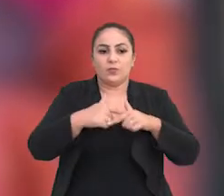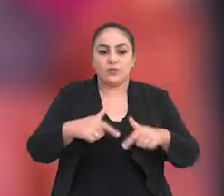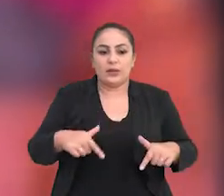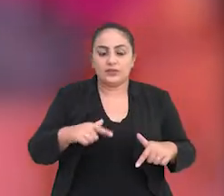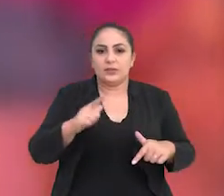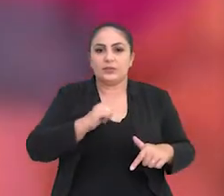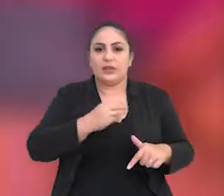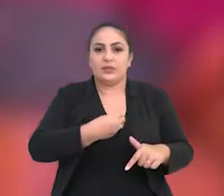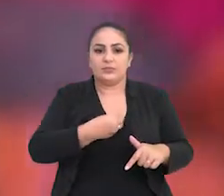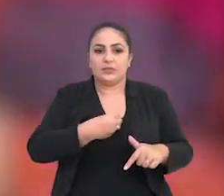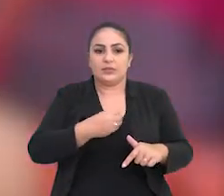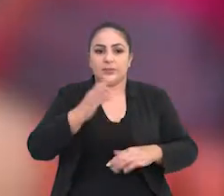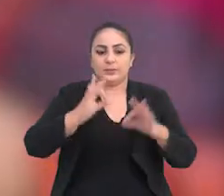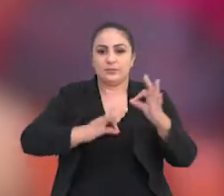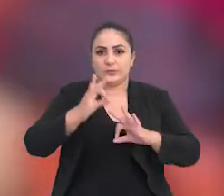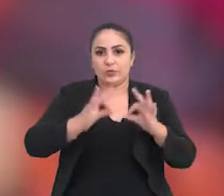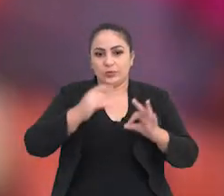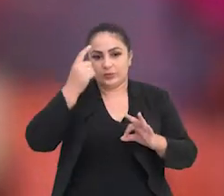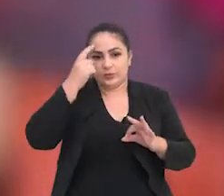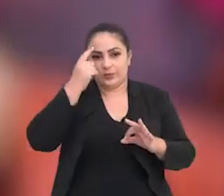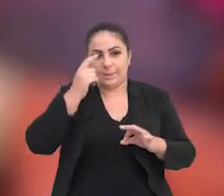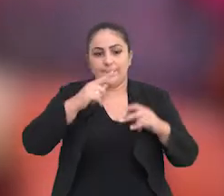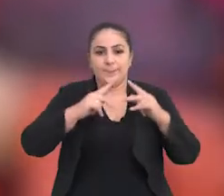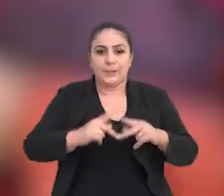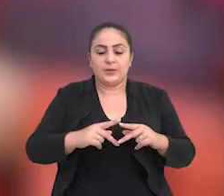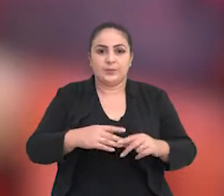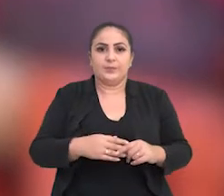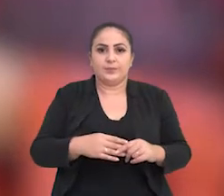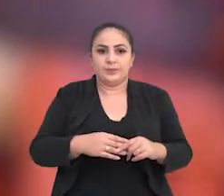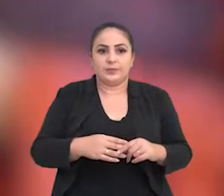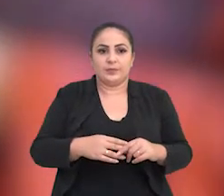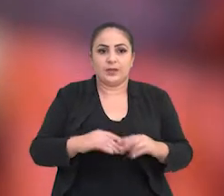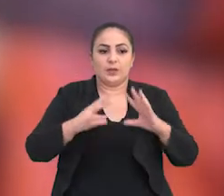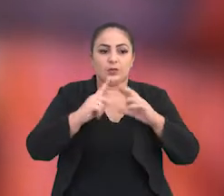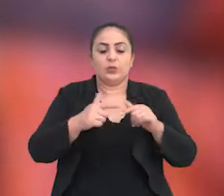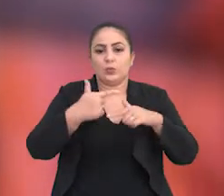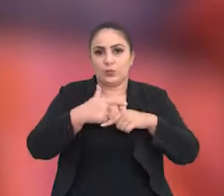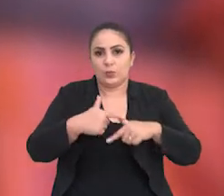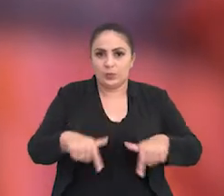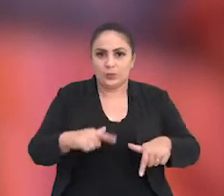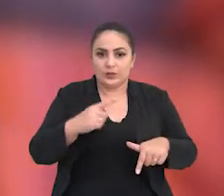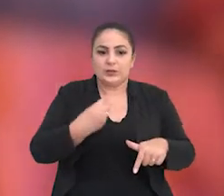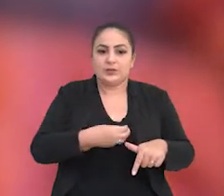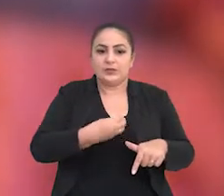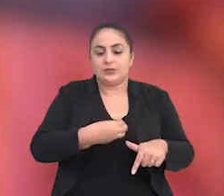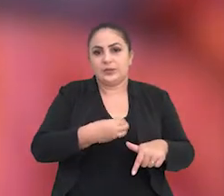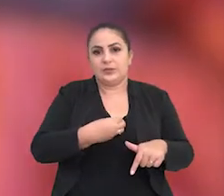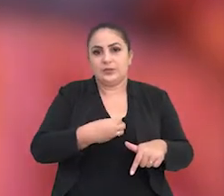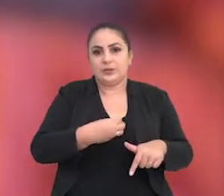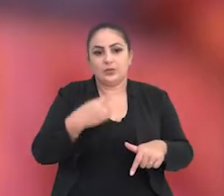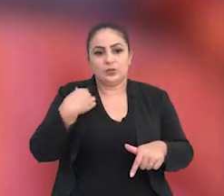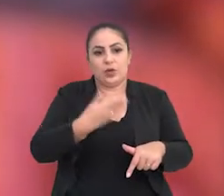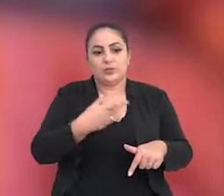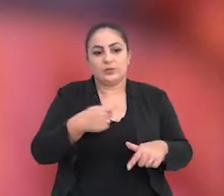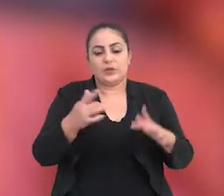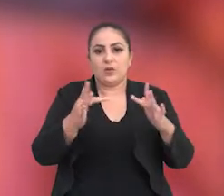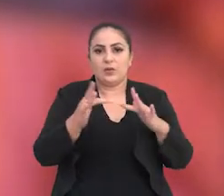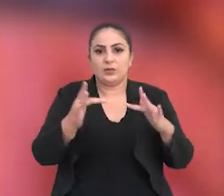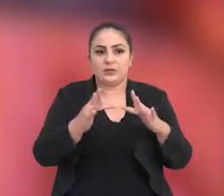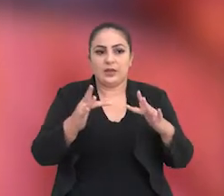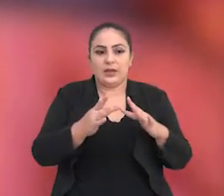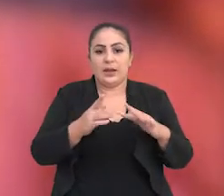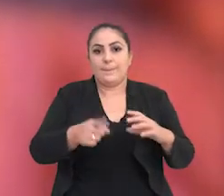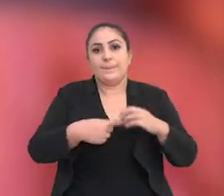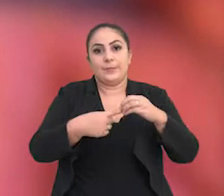do vazio que se projeta entre as pessoas e do vazio que temos que conviver,